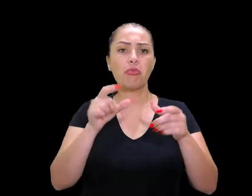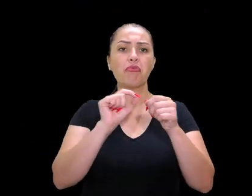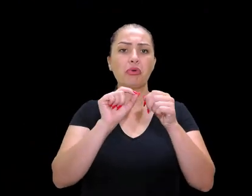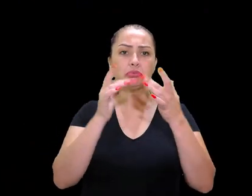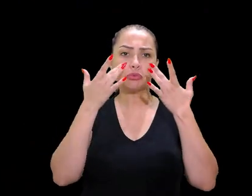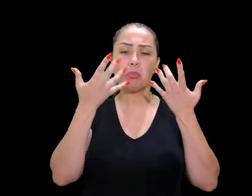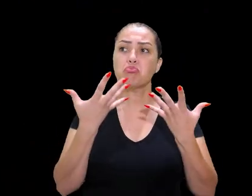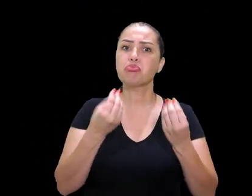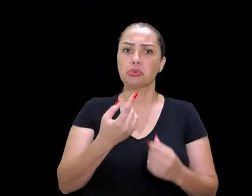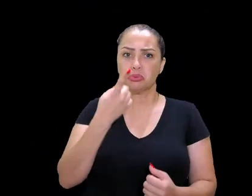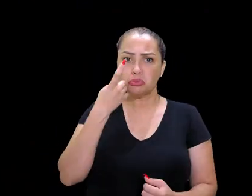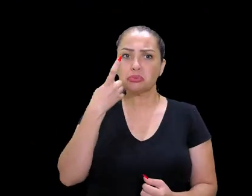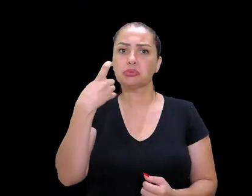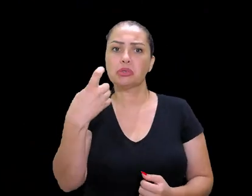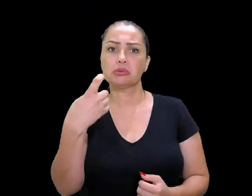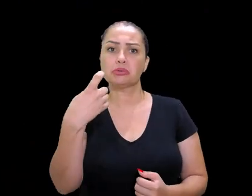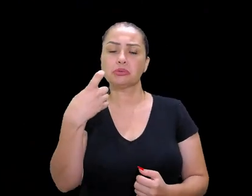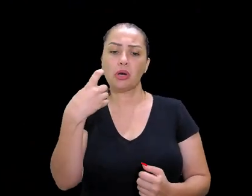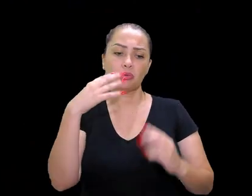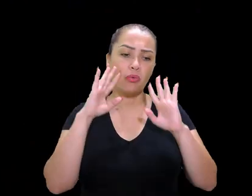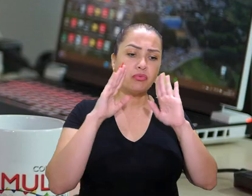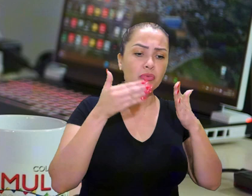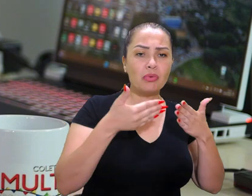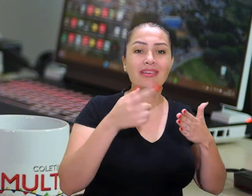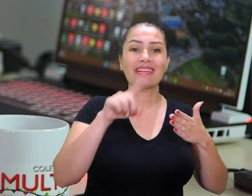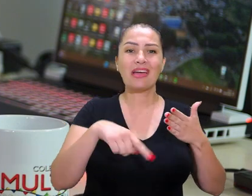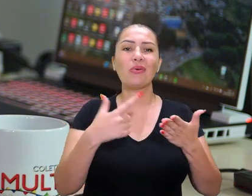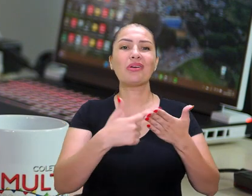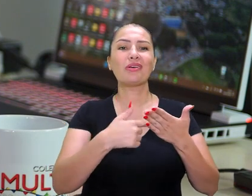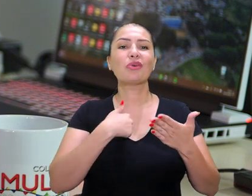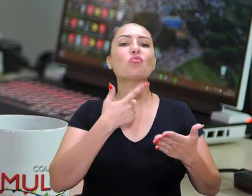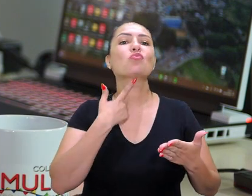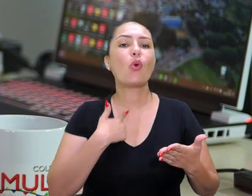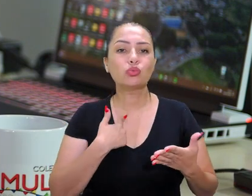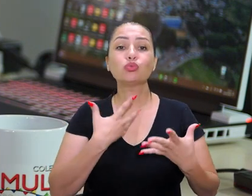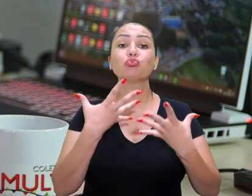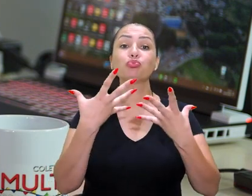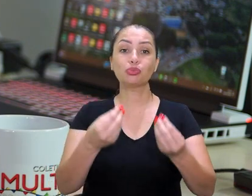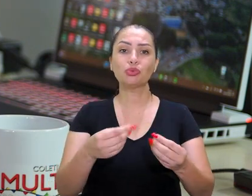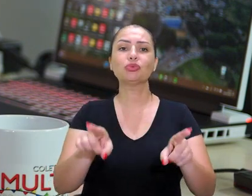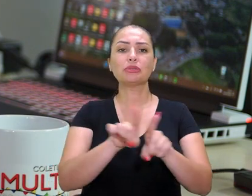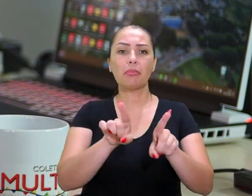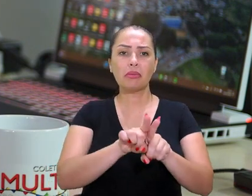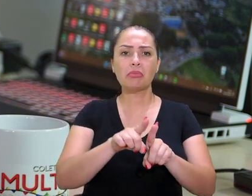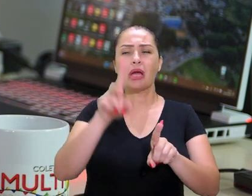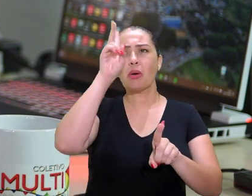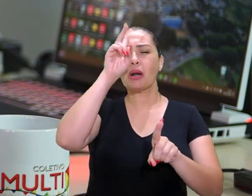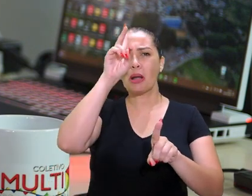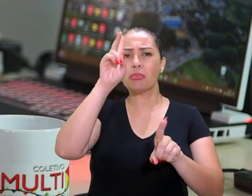né, a partir da obra do Herculano Pires, que eu gosto muito, de um livro chamado Madalena. Também acho que o pessoal fez um outro espetáculo também